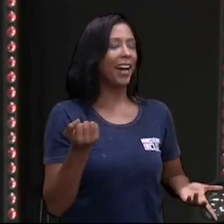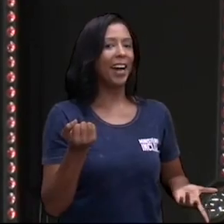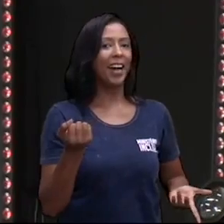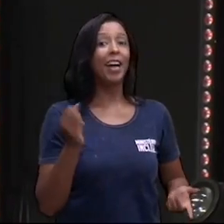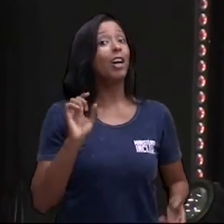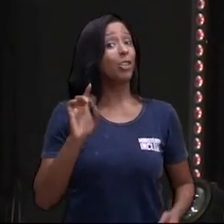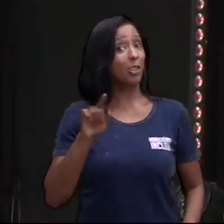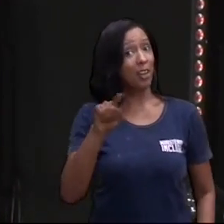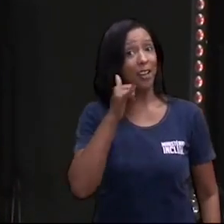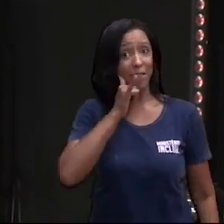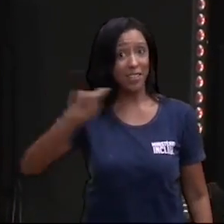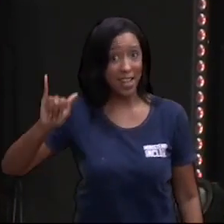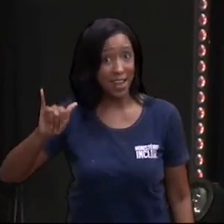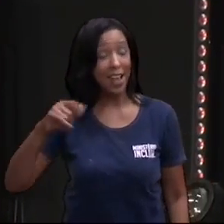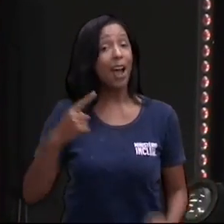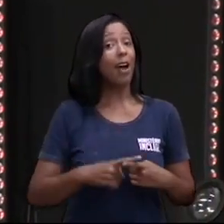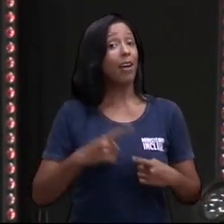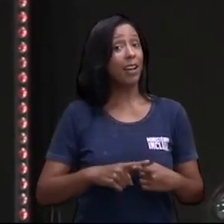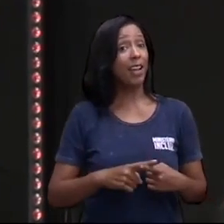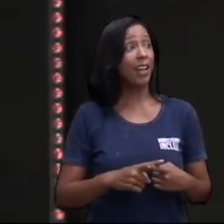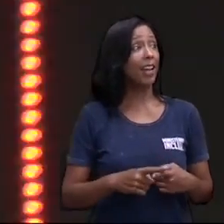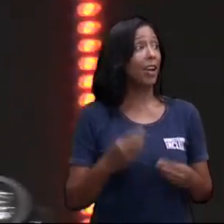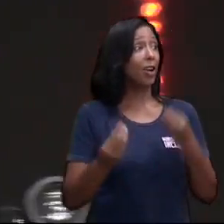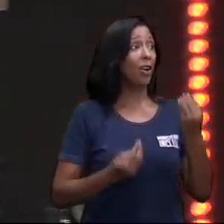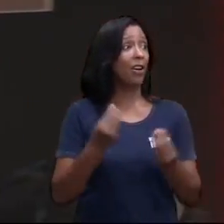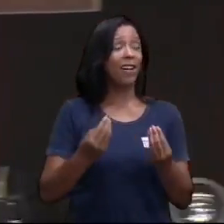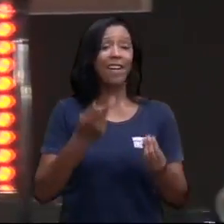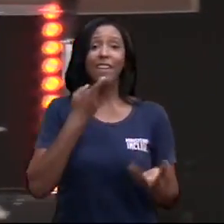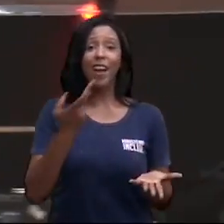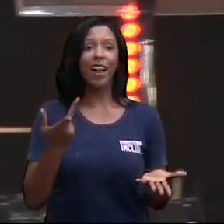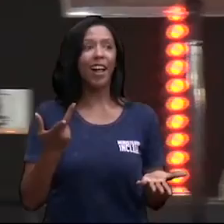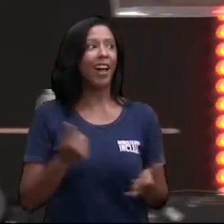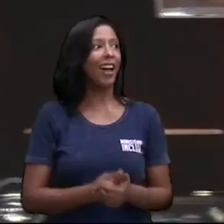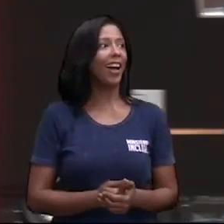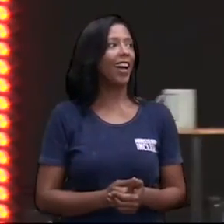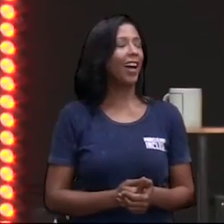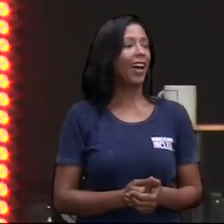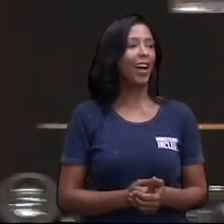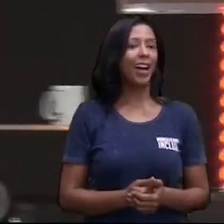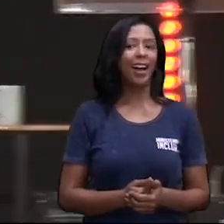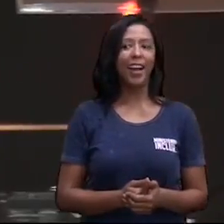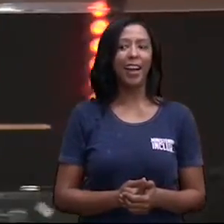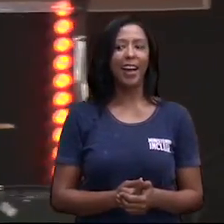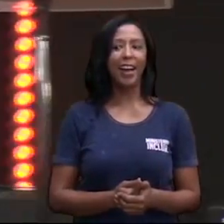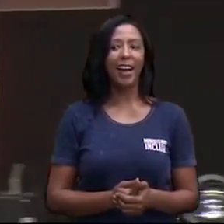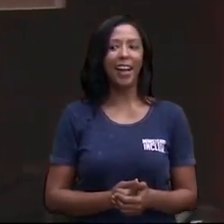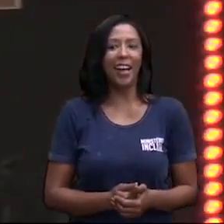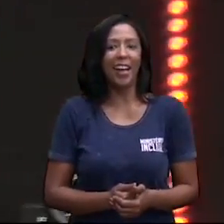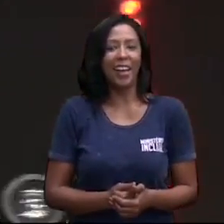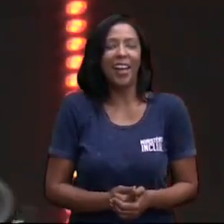é só para saber que eu vou mandar matar porque para não para não fazer Será que não é se esqueça